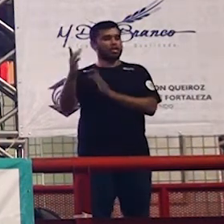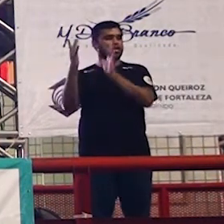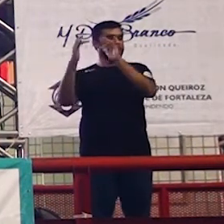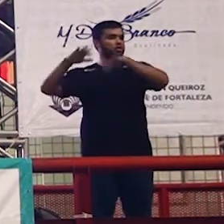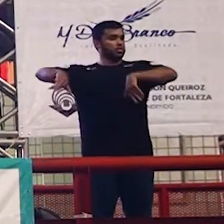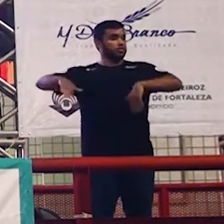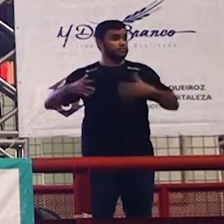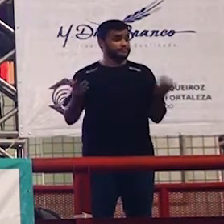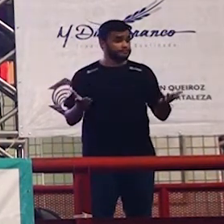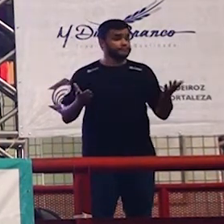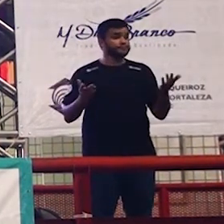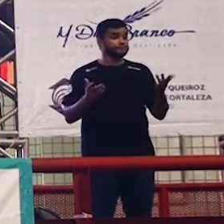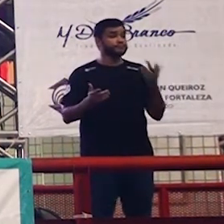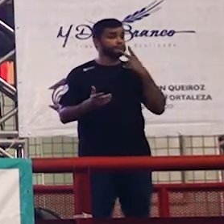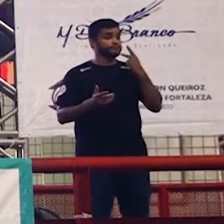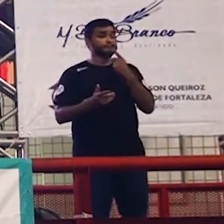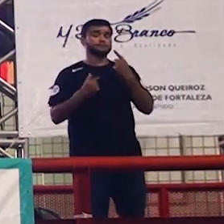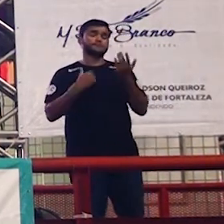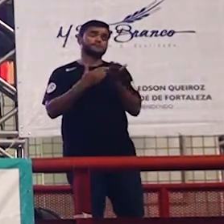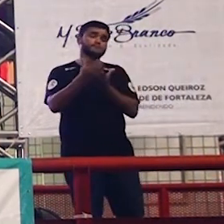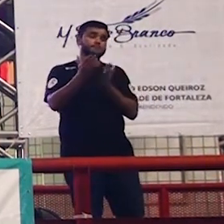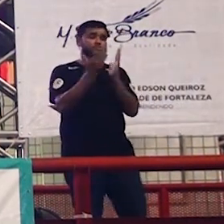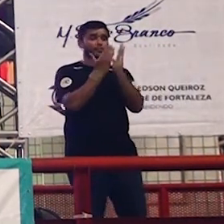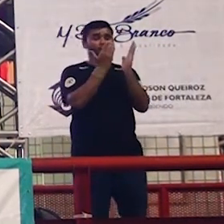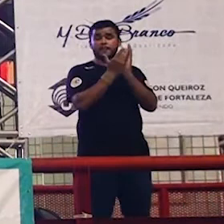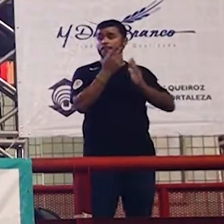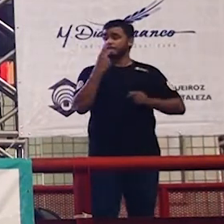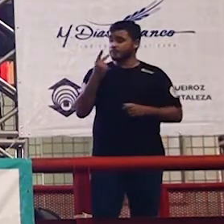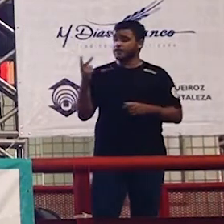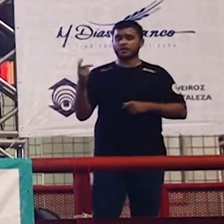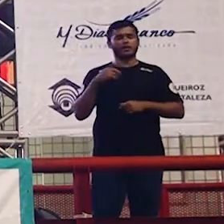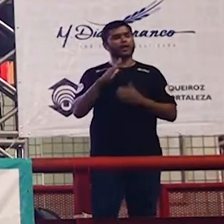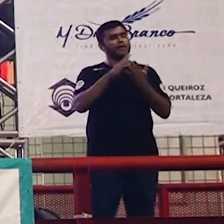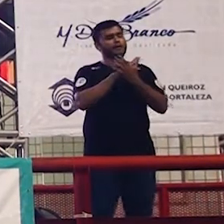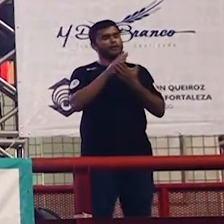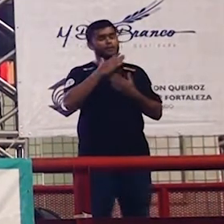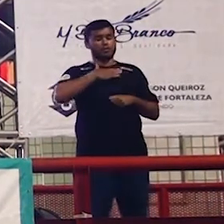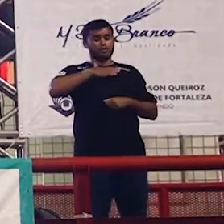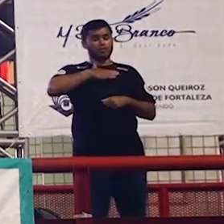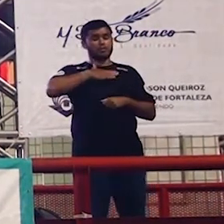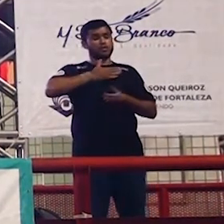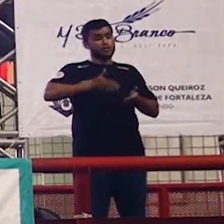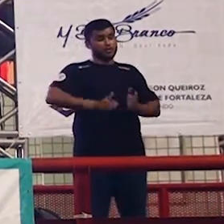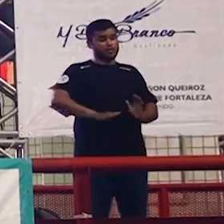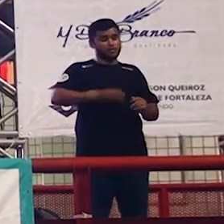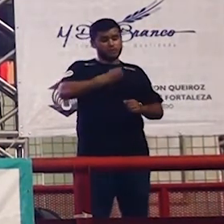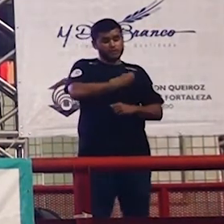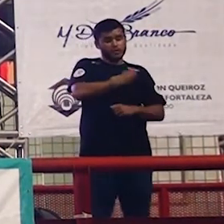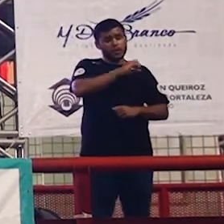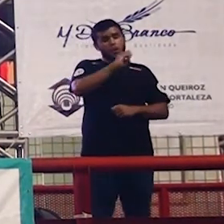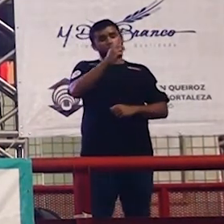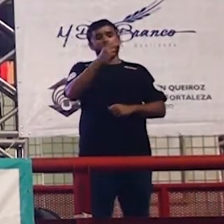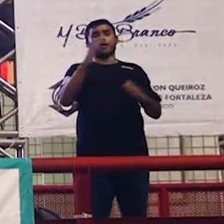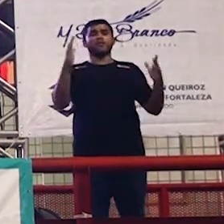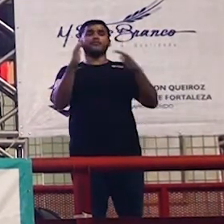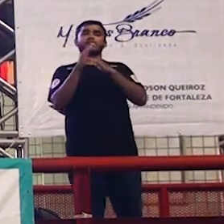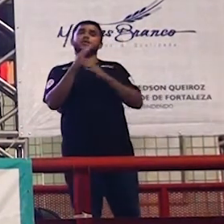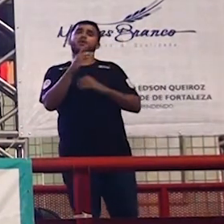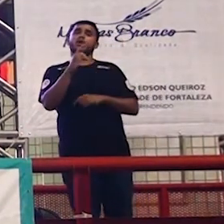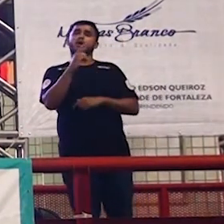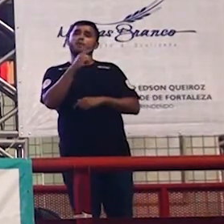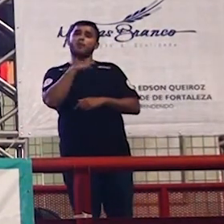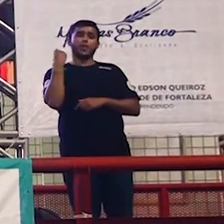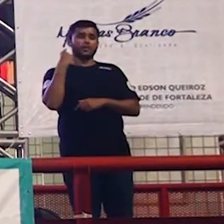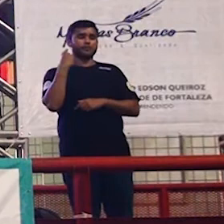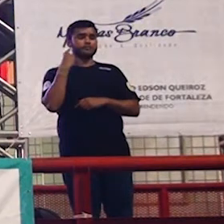memórias pelo princípio ou pelo fim, isto é, se poria em primeiro lugar o meu nascimento ou a minha morte. Suposto